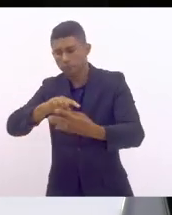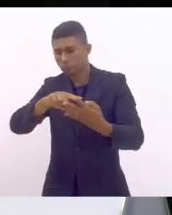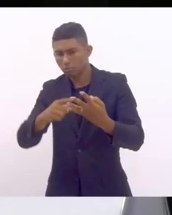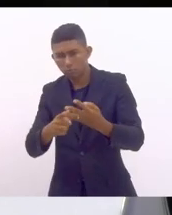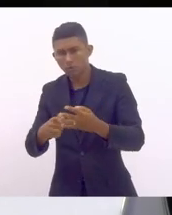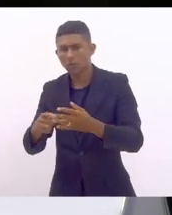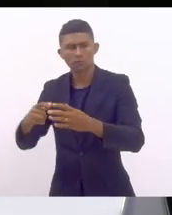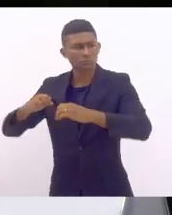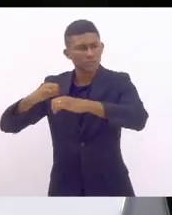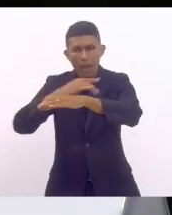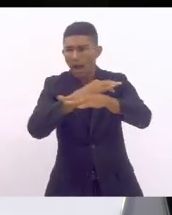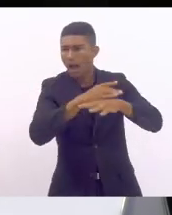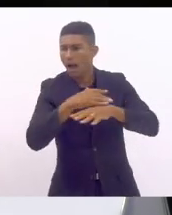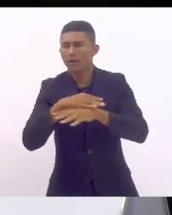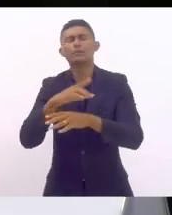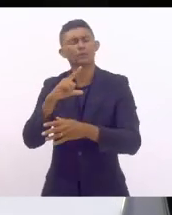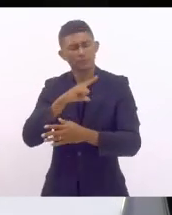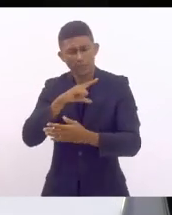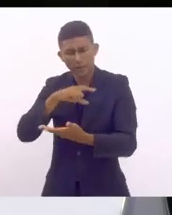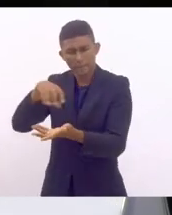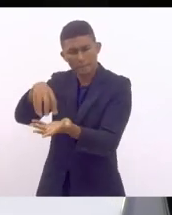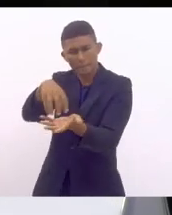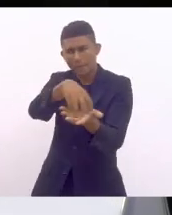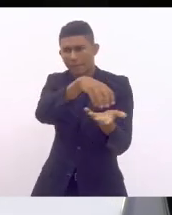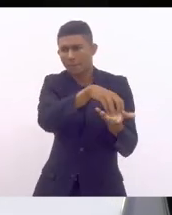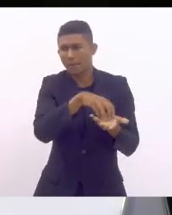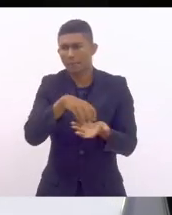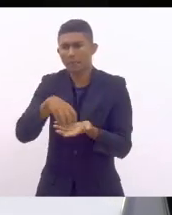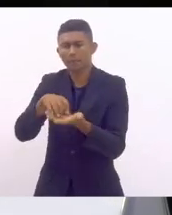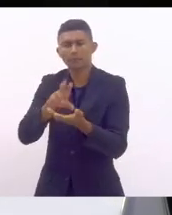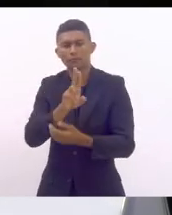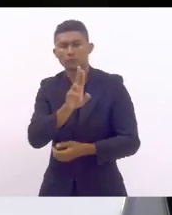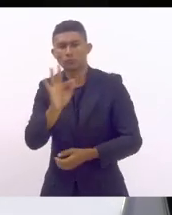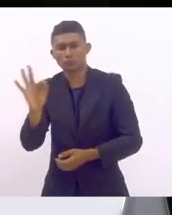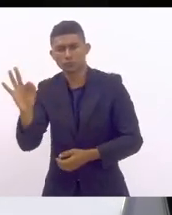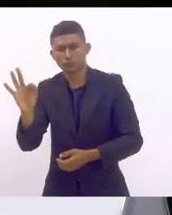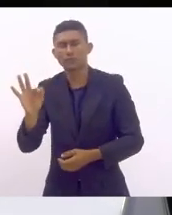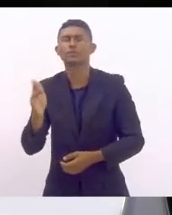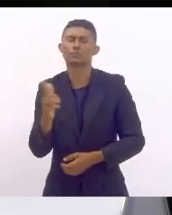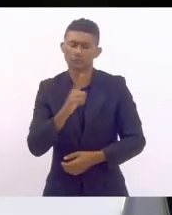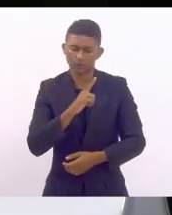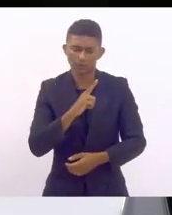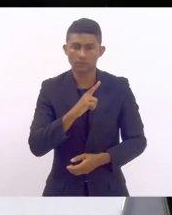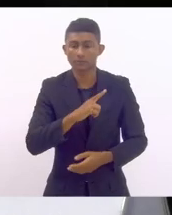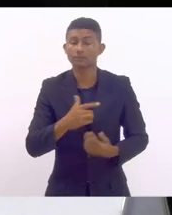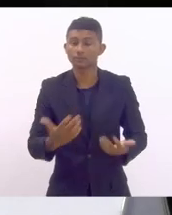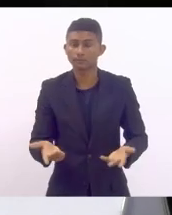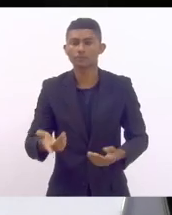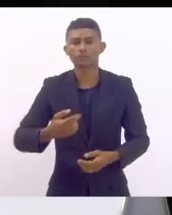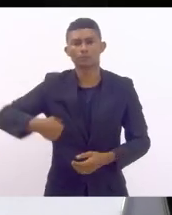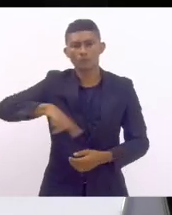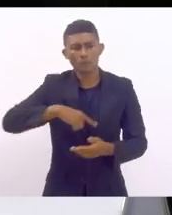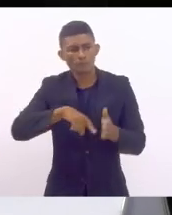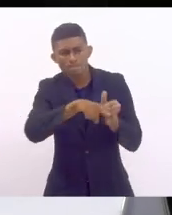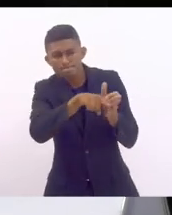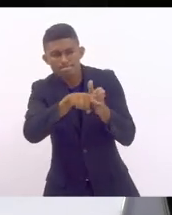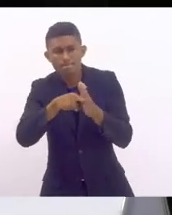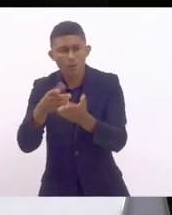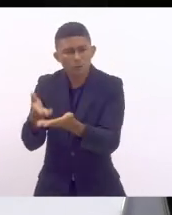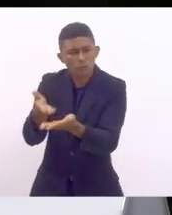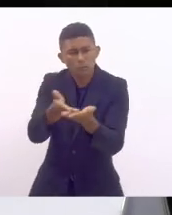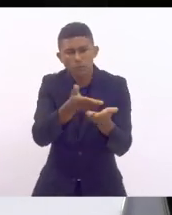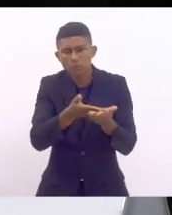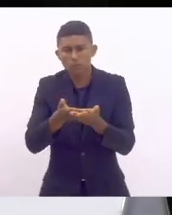a universidade tem tido papel fundamental com estudos da nossa Faculdade de Economia já muito bem desenvolvido na fixação do